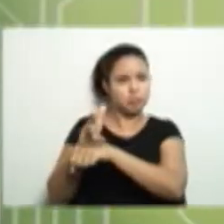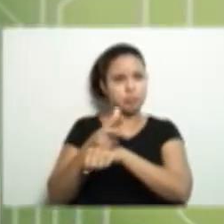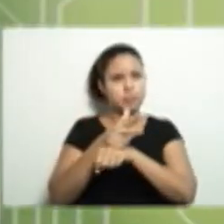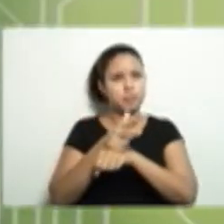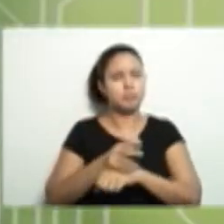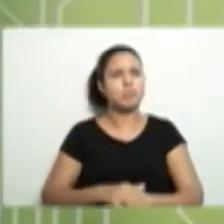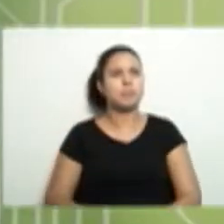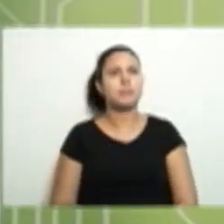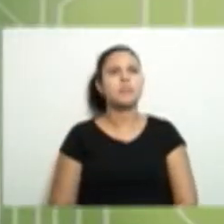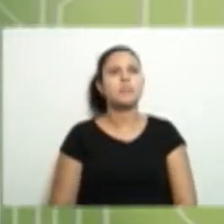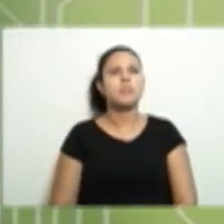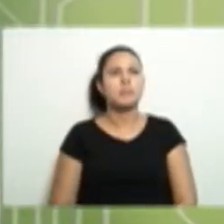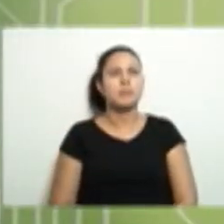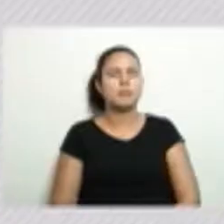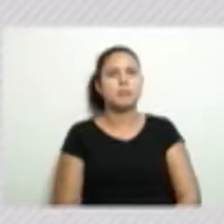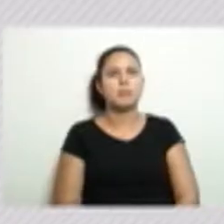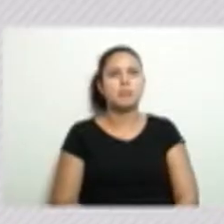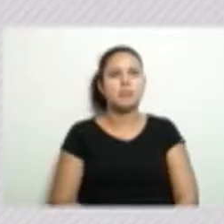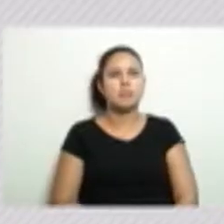assistir?